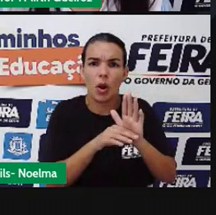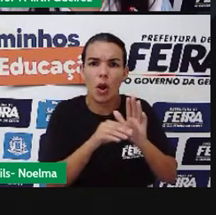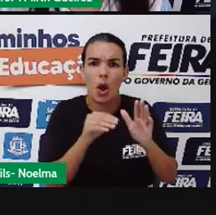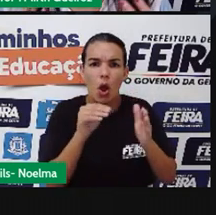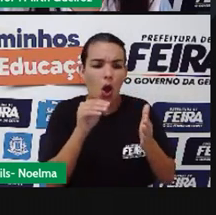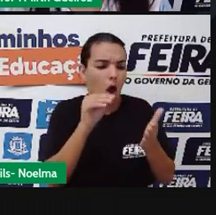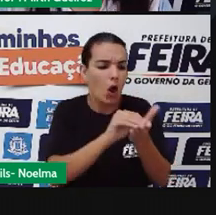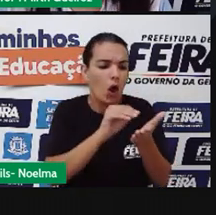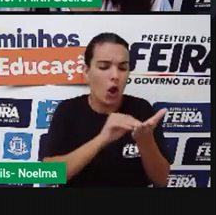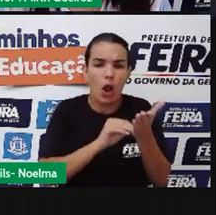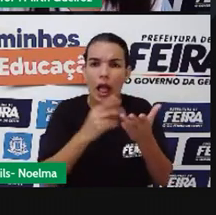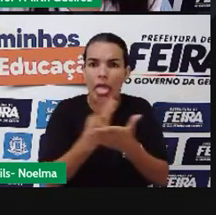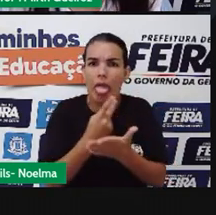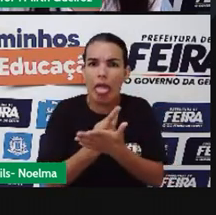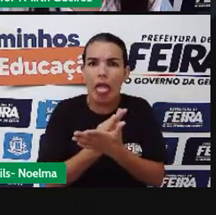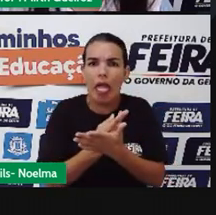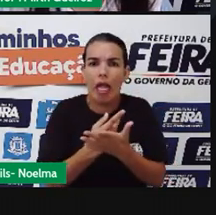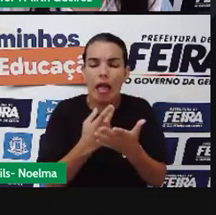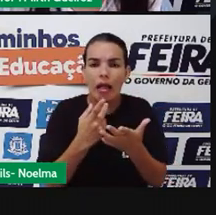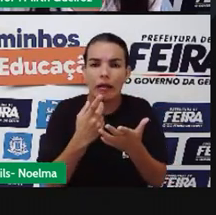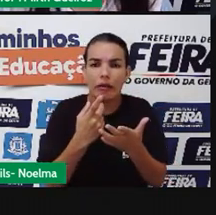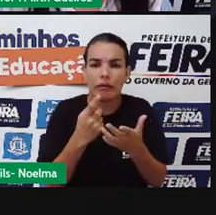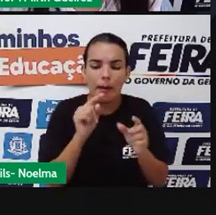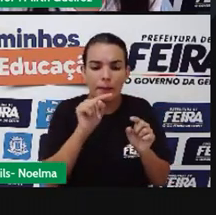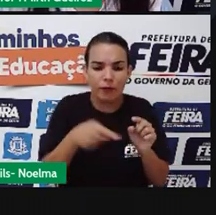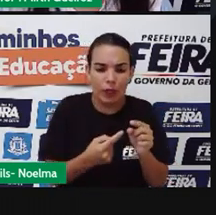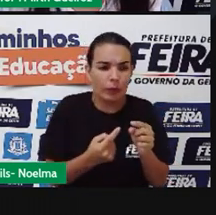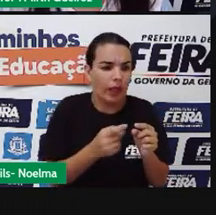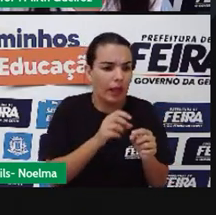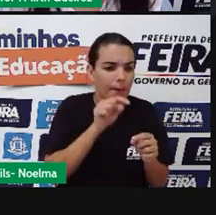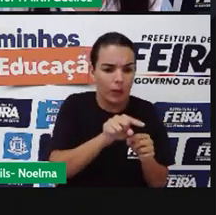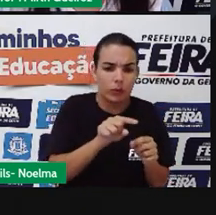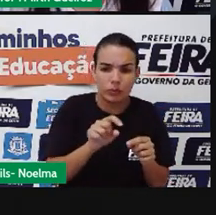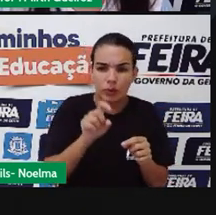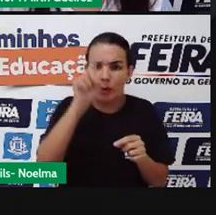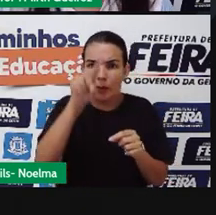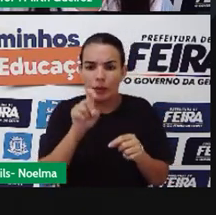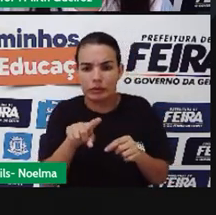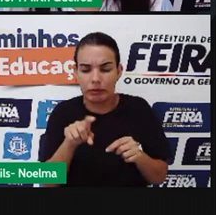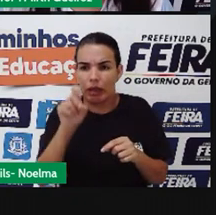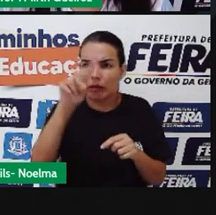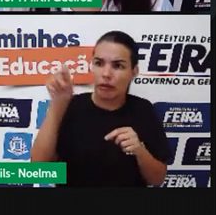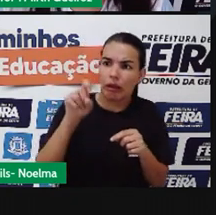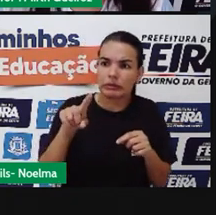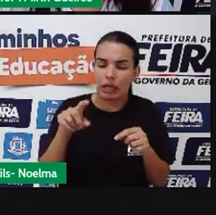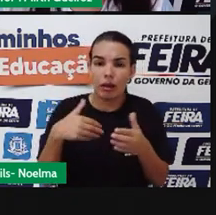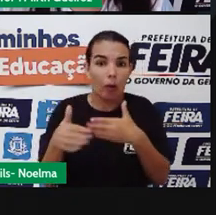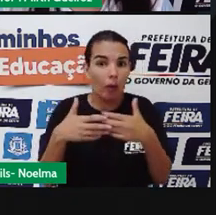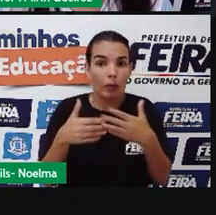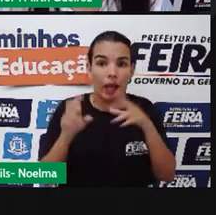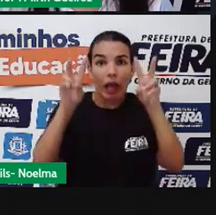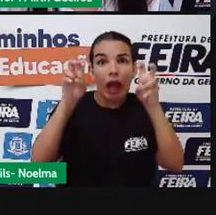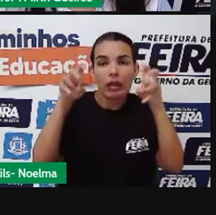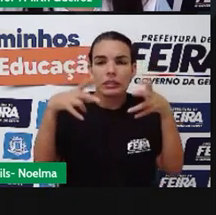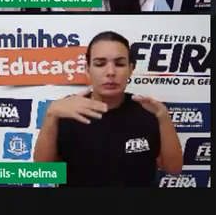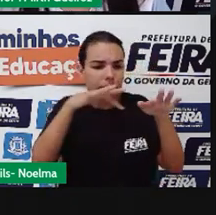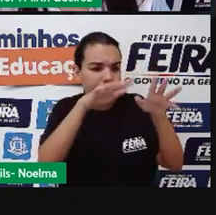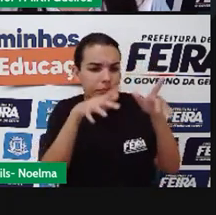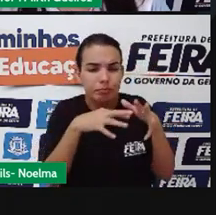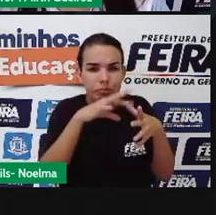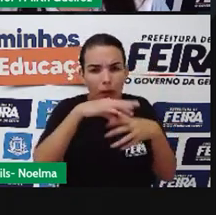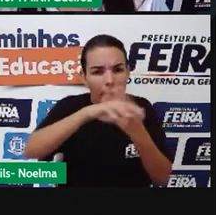errados? Será se iria ler e entender esse texto? Conseguiria compreender esse texto? Eu acho que não, né?